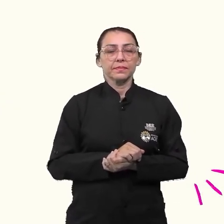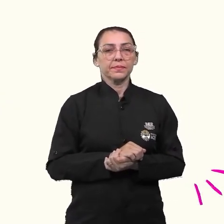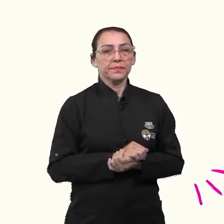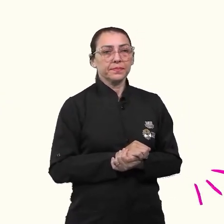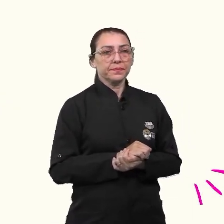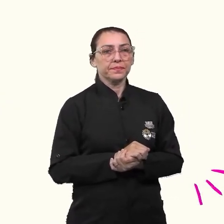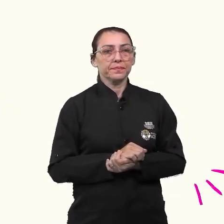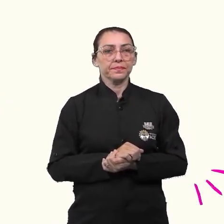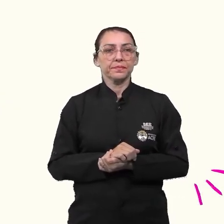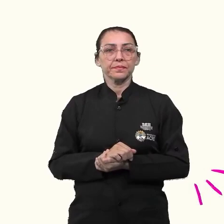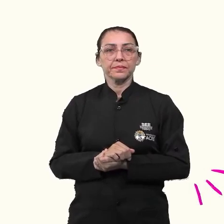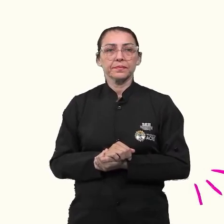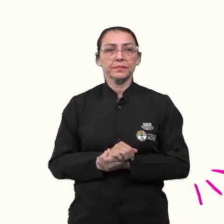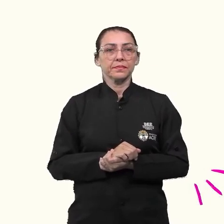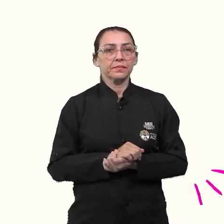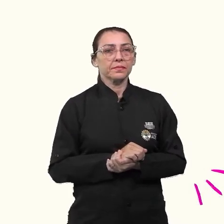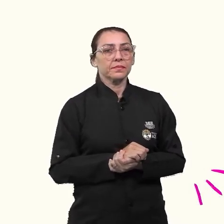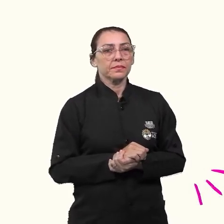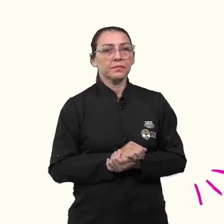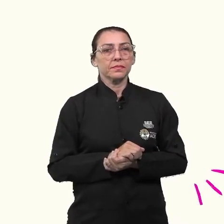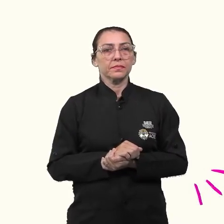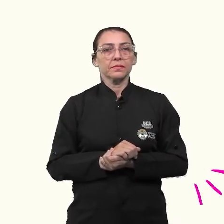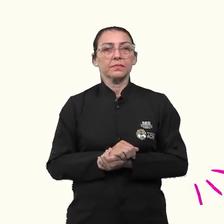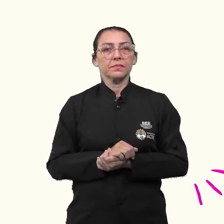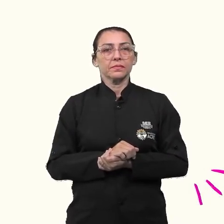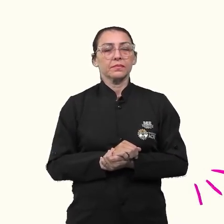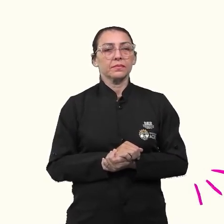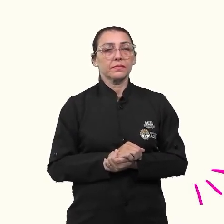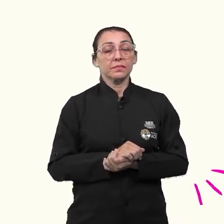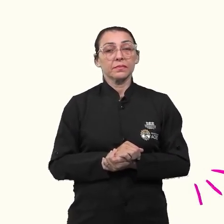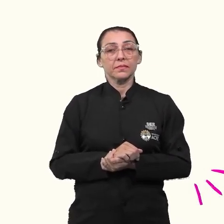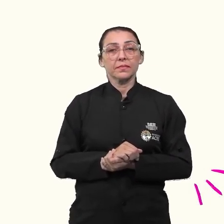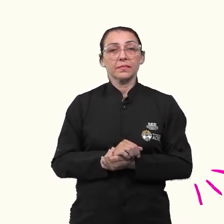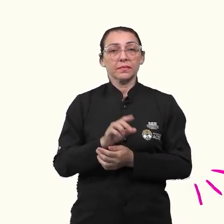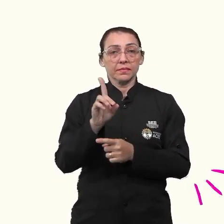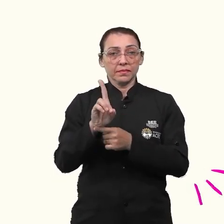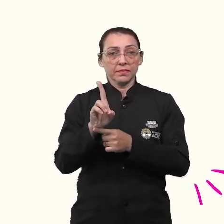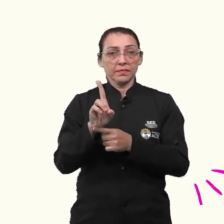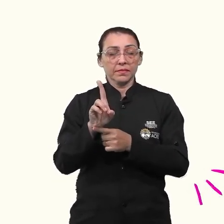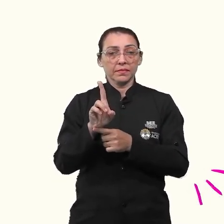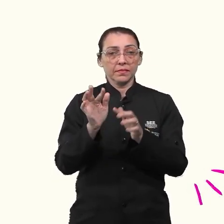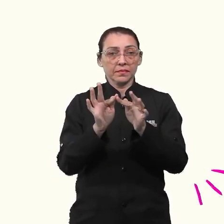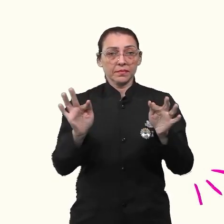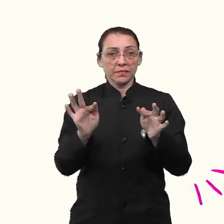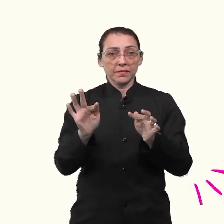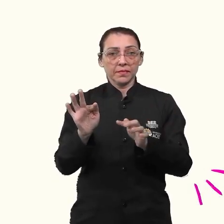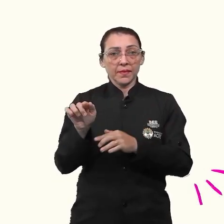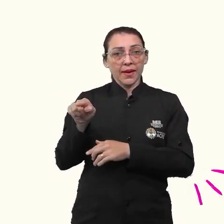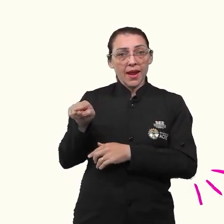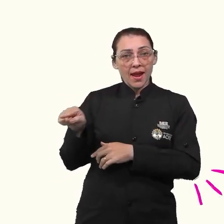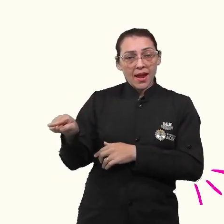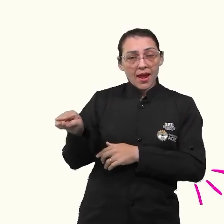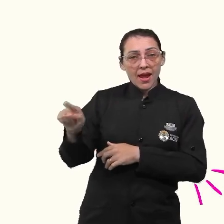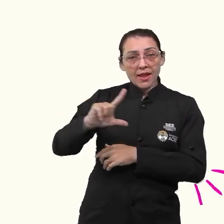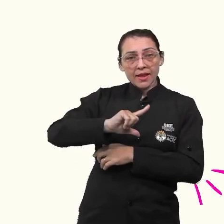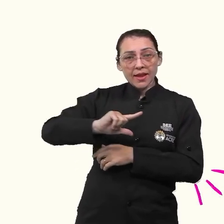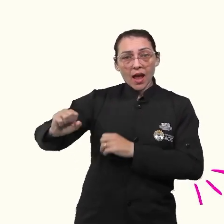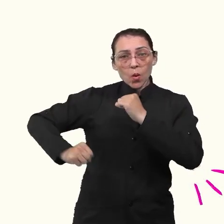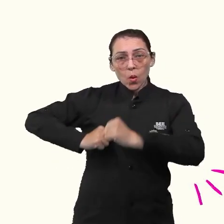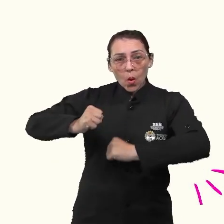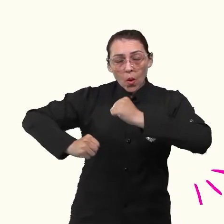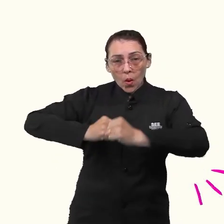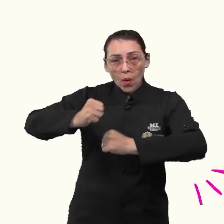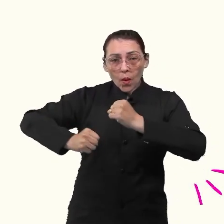como falsa, tá? Vamos adiante. Letra D. A frase, ele saiu